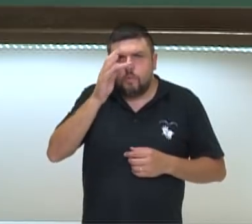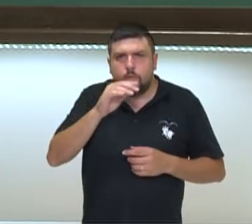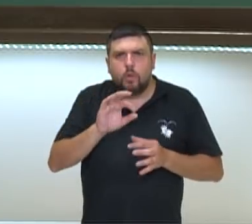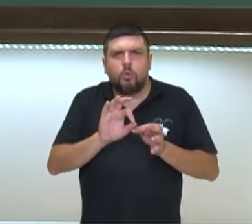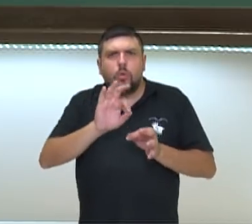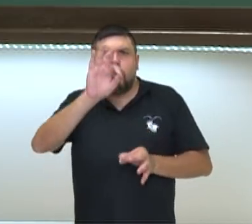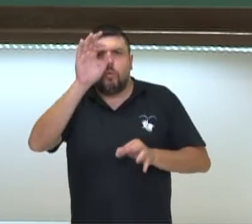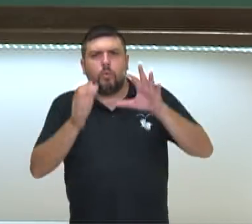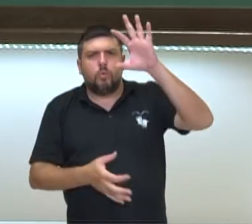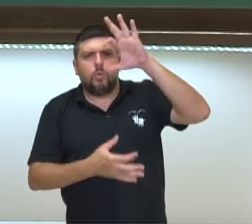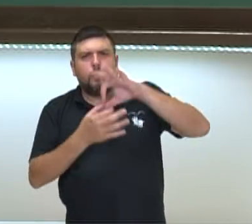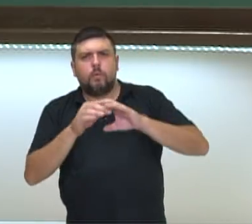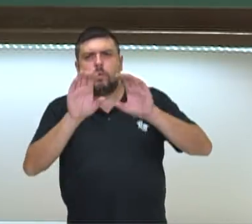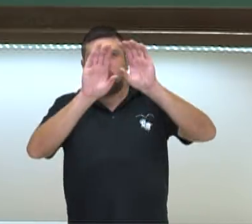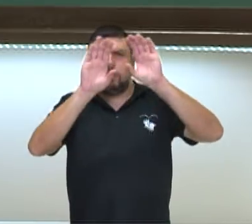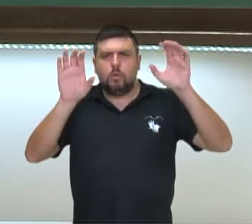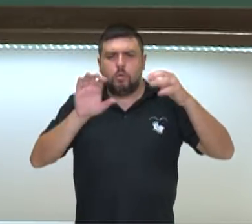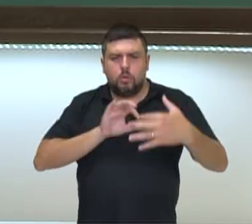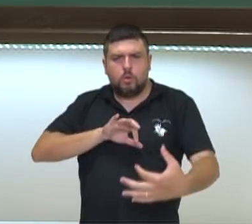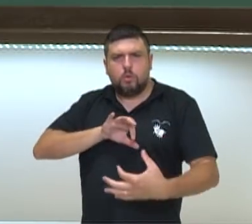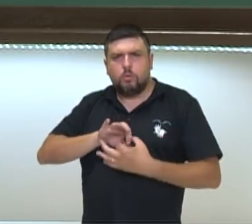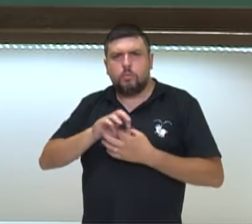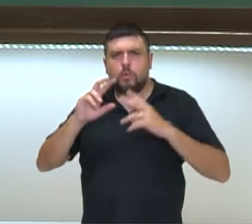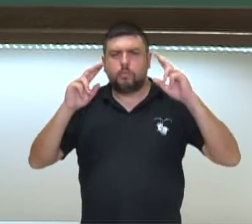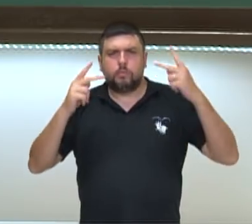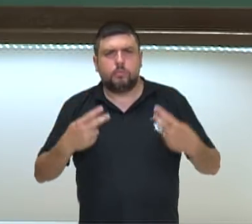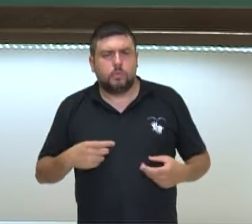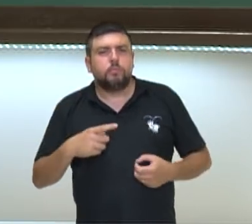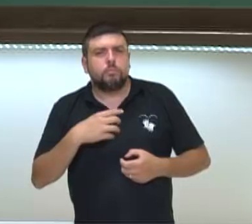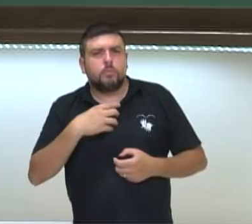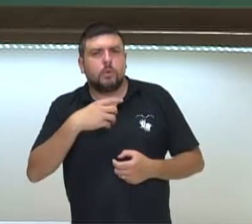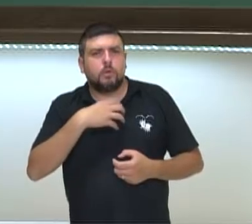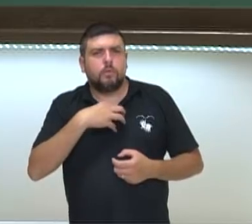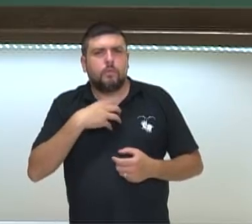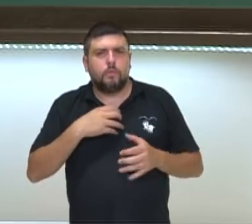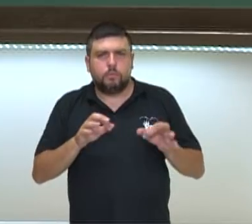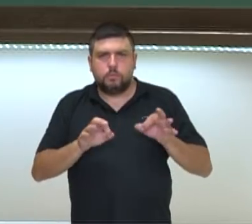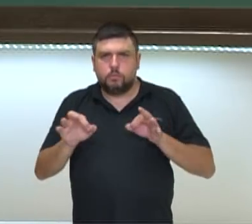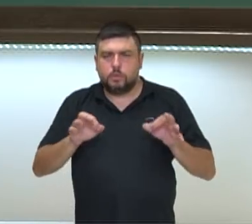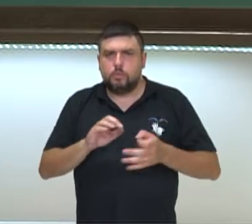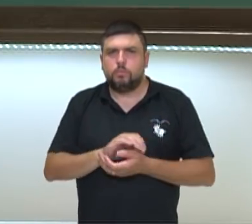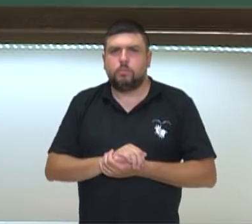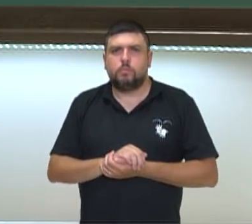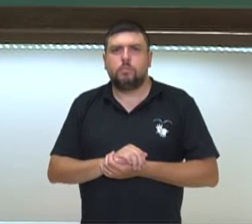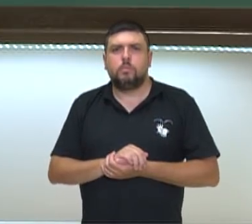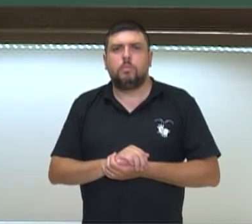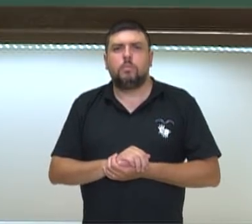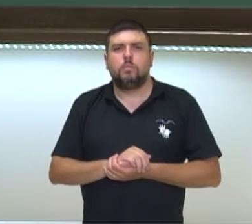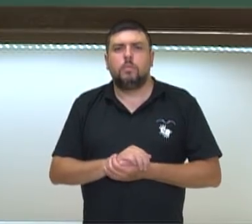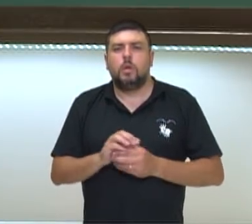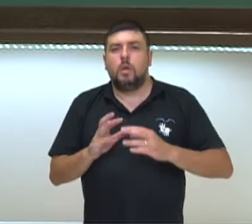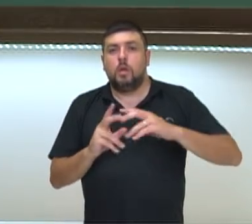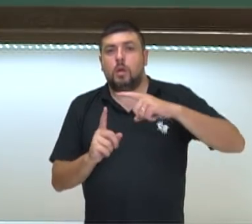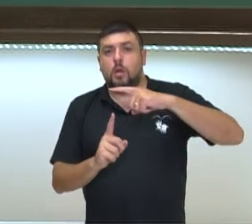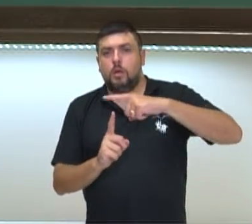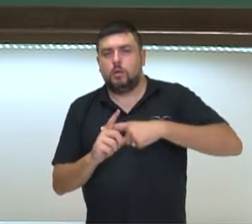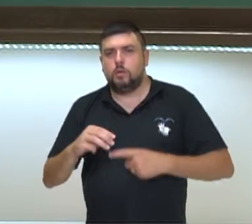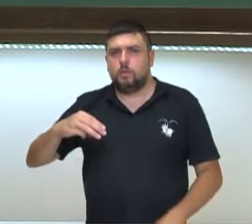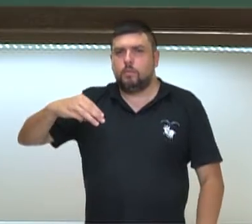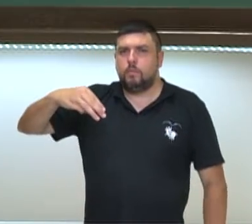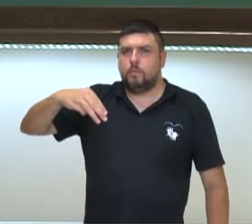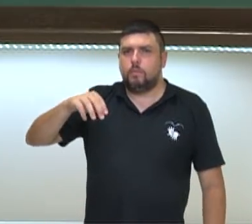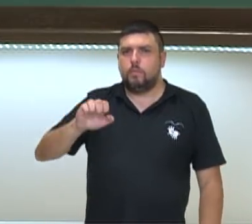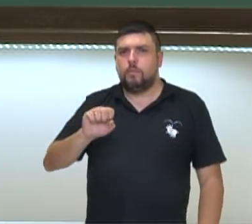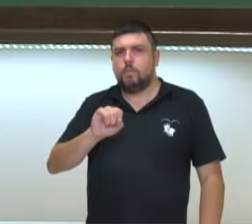terra, a que está ligada ao homem, tem toda uma forma de preparo. A igreja messiânica em Curitiba, na cidade de Curitiba, na